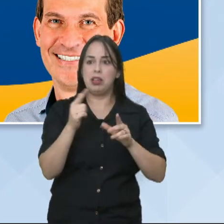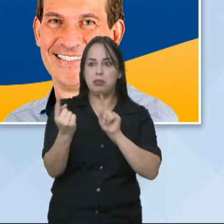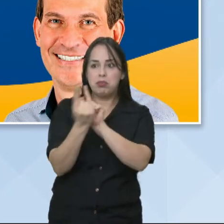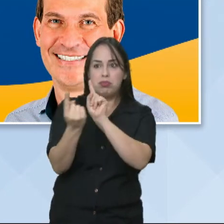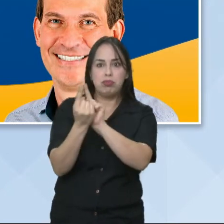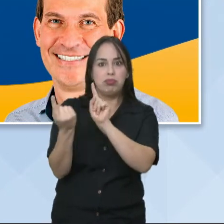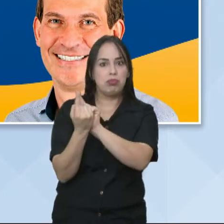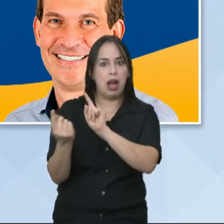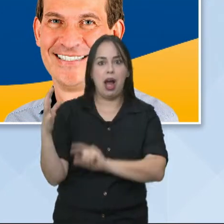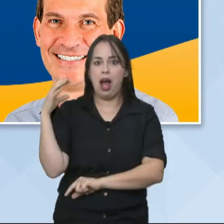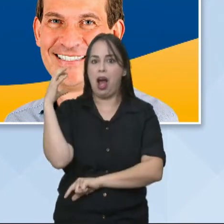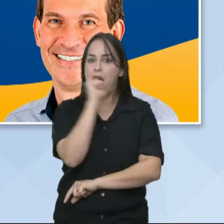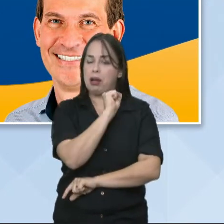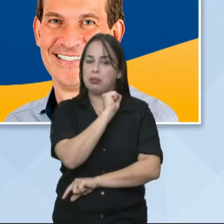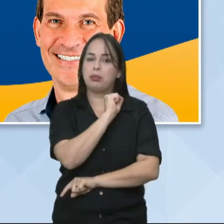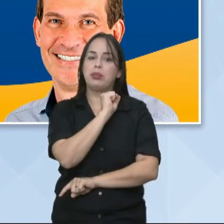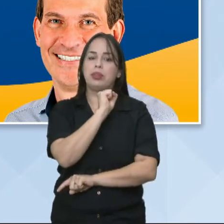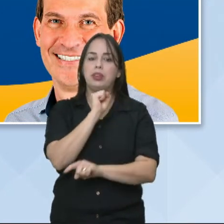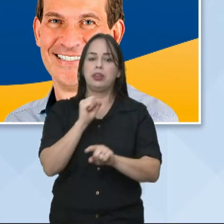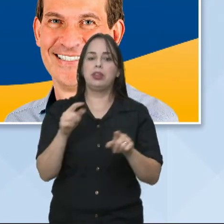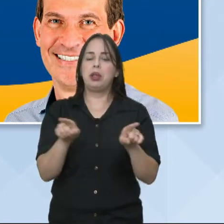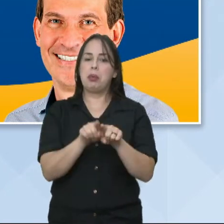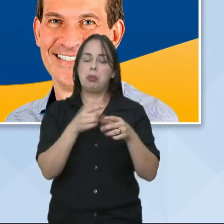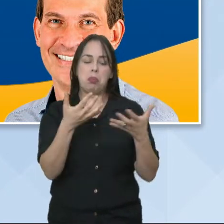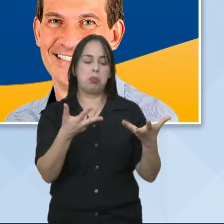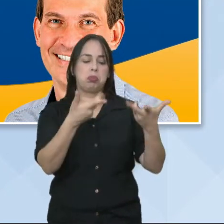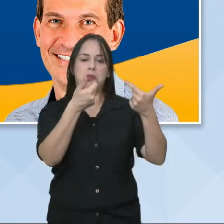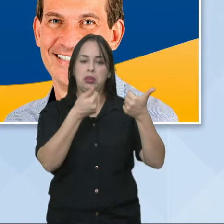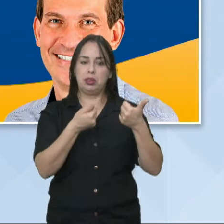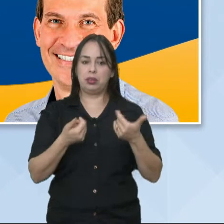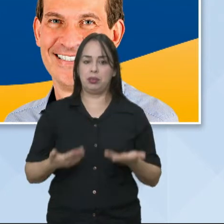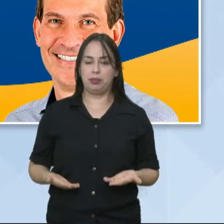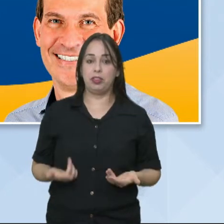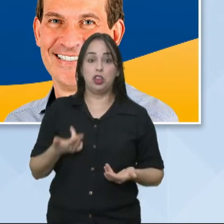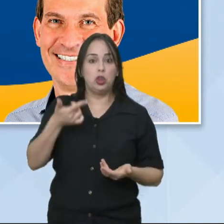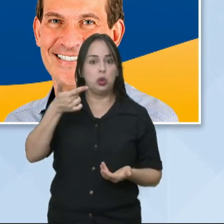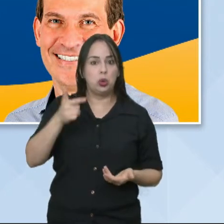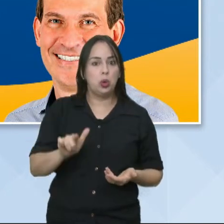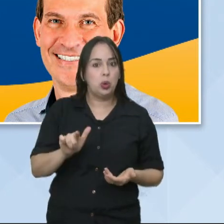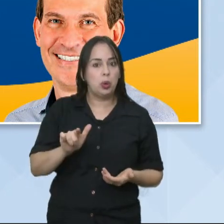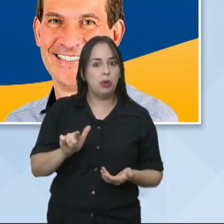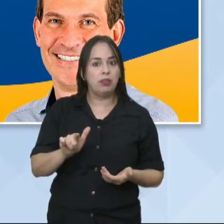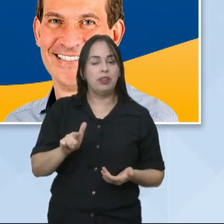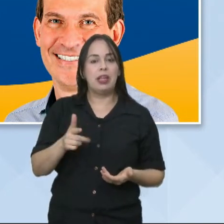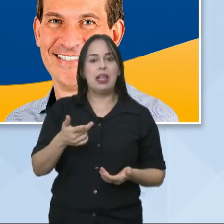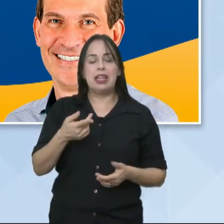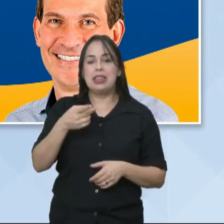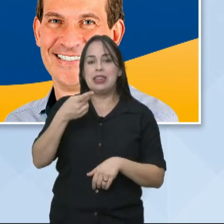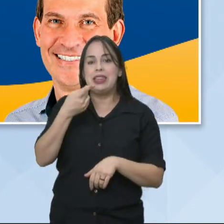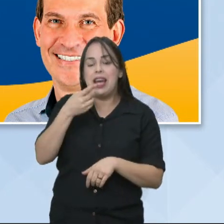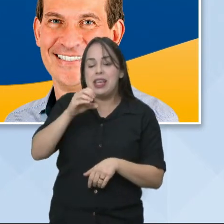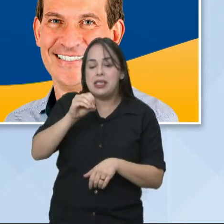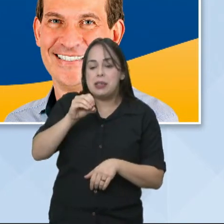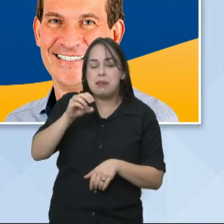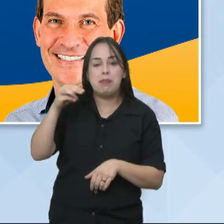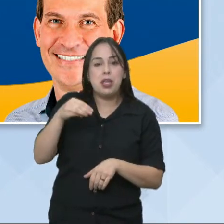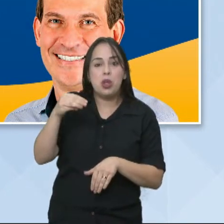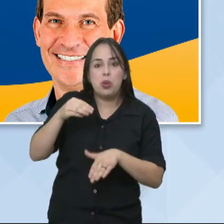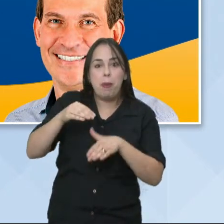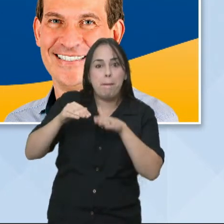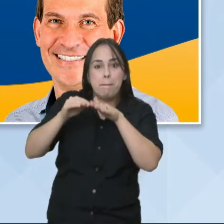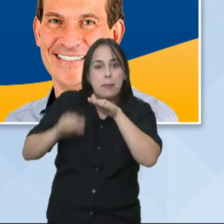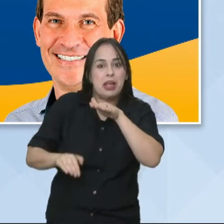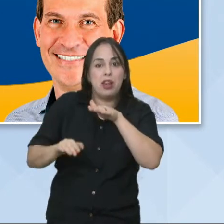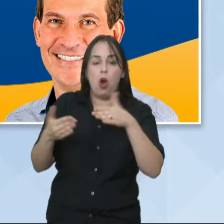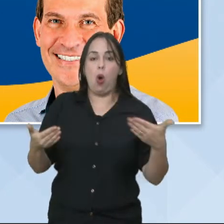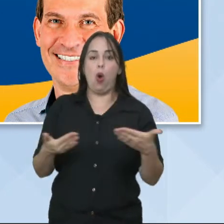pelo rápido serviço e brilhante serviço executado. Mais uma vez, em menos de 10 minutos, hoje se abre